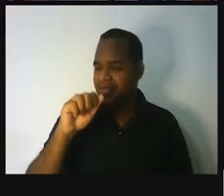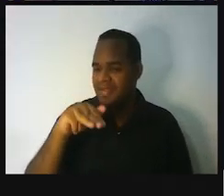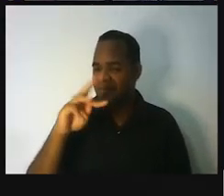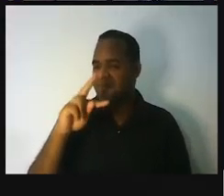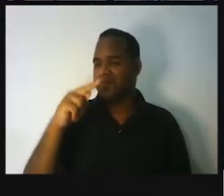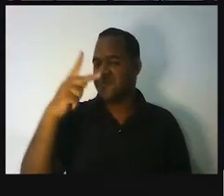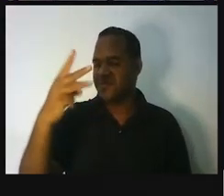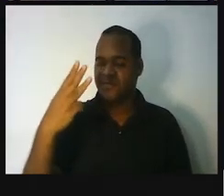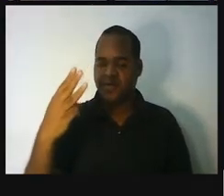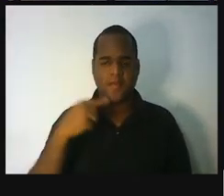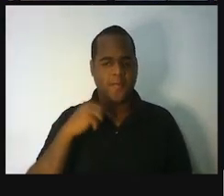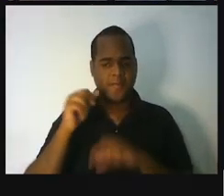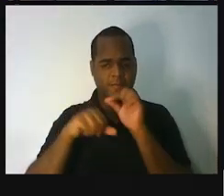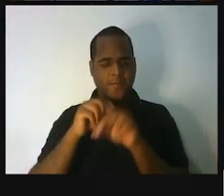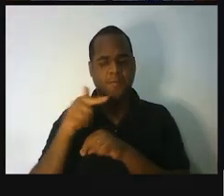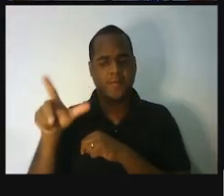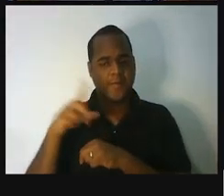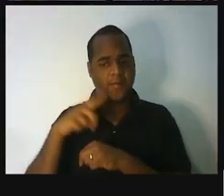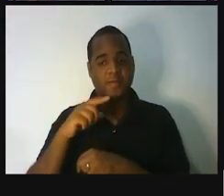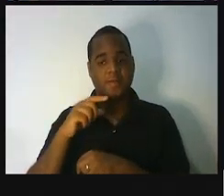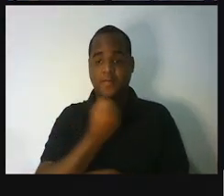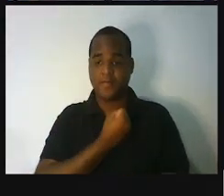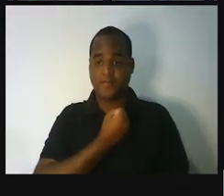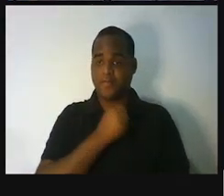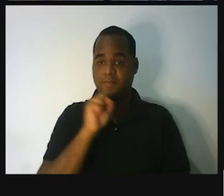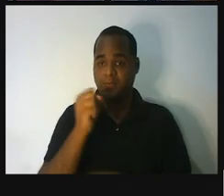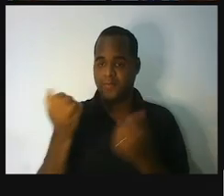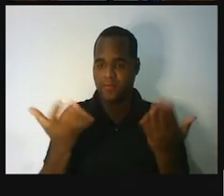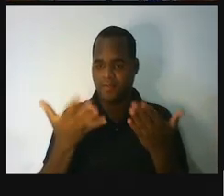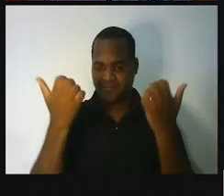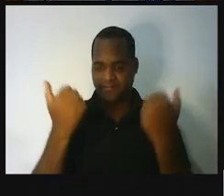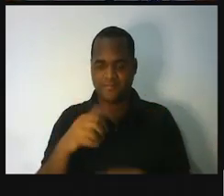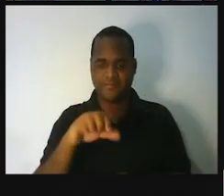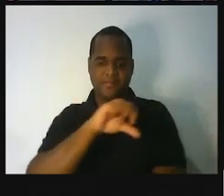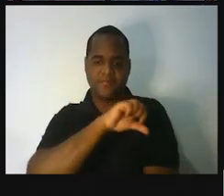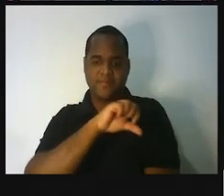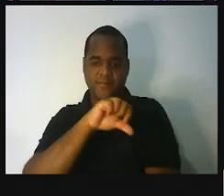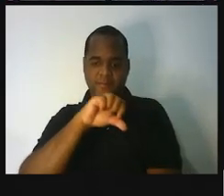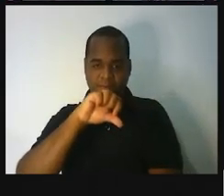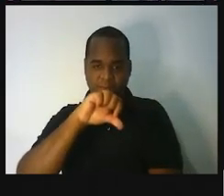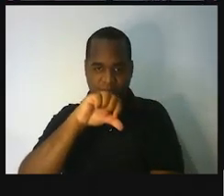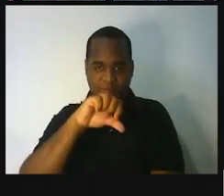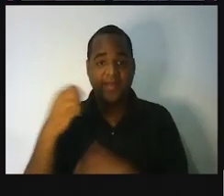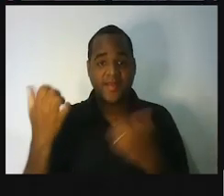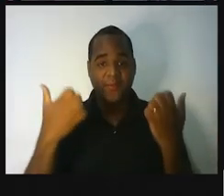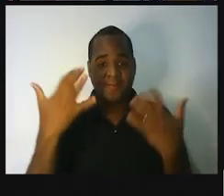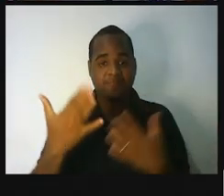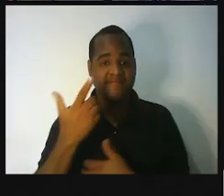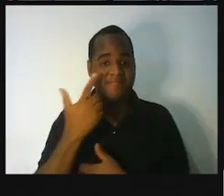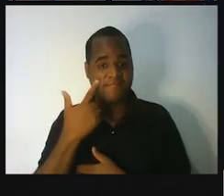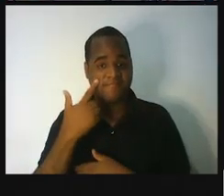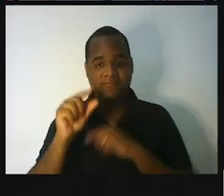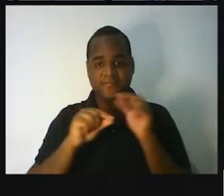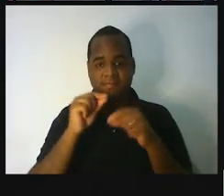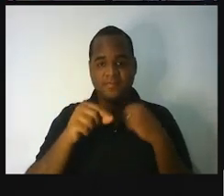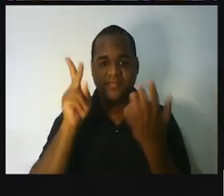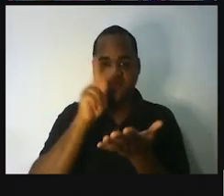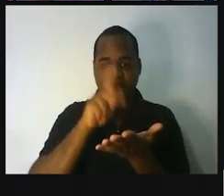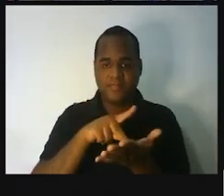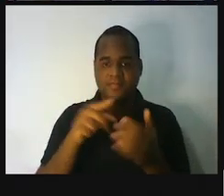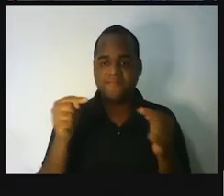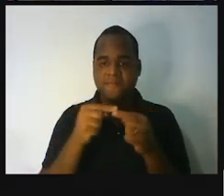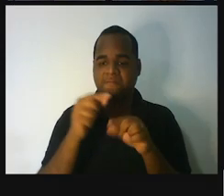transformações que apareceram na aula 8. E aqui na aula 9, a gente vai trazer uma situação real que vai precisar